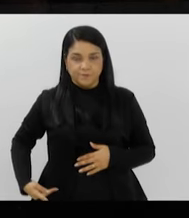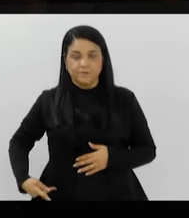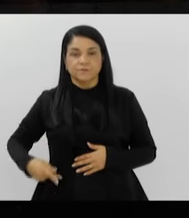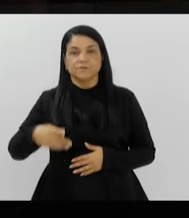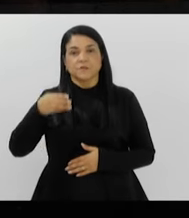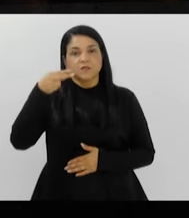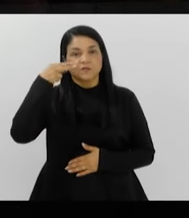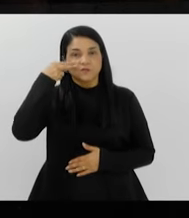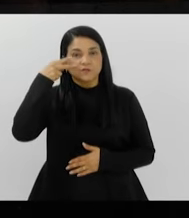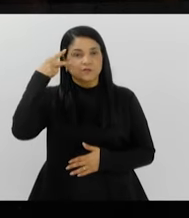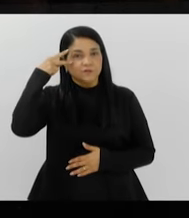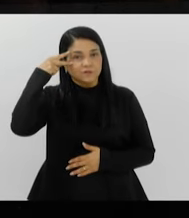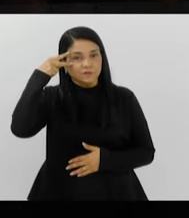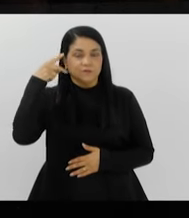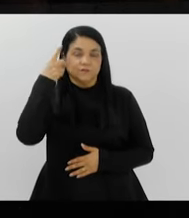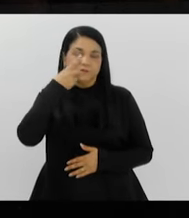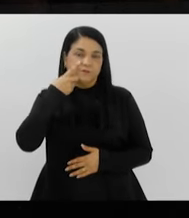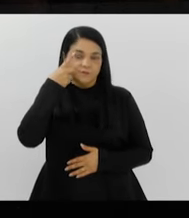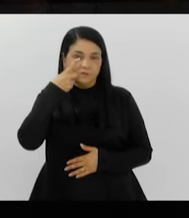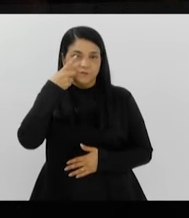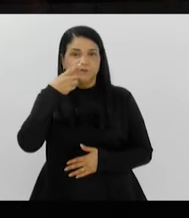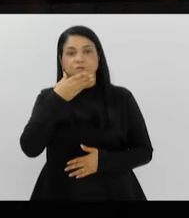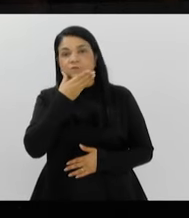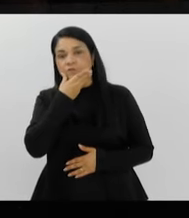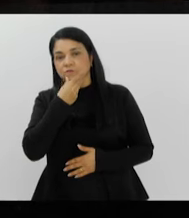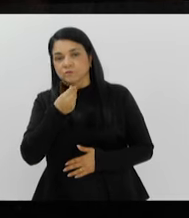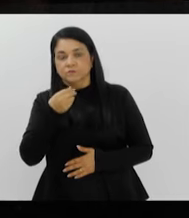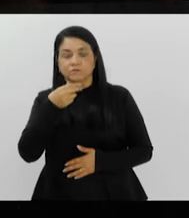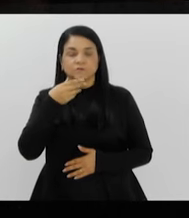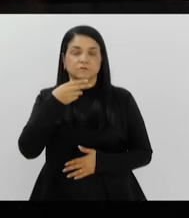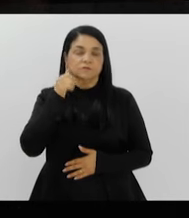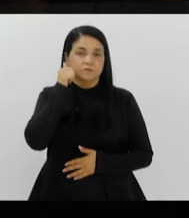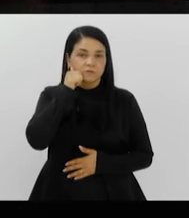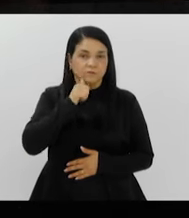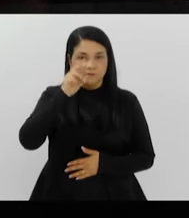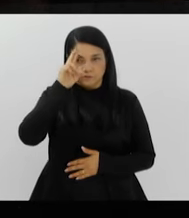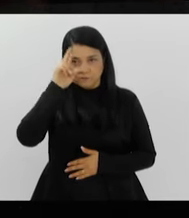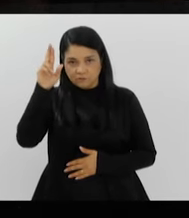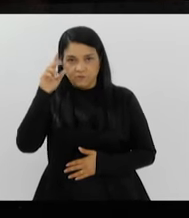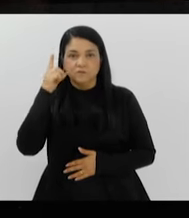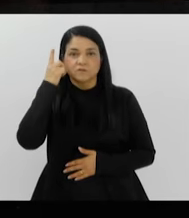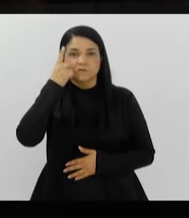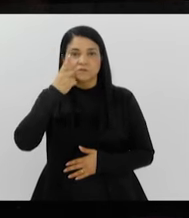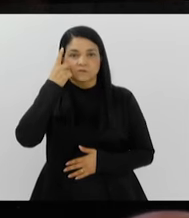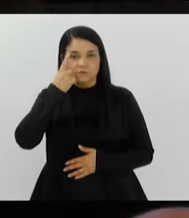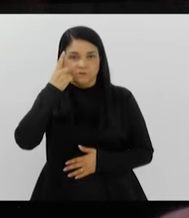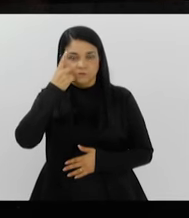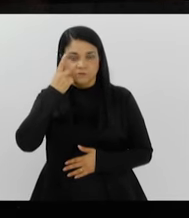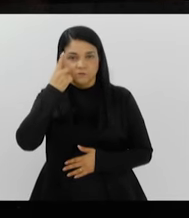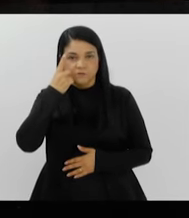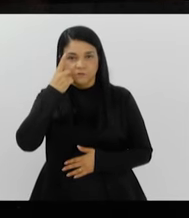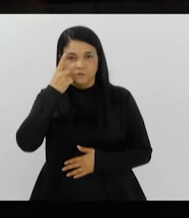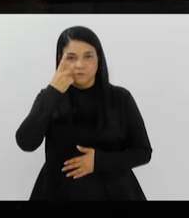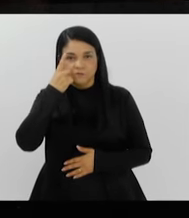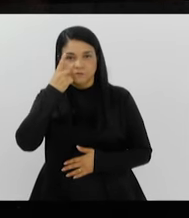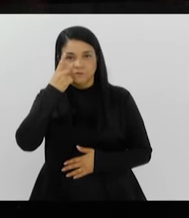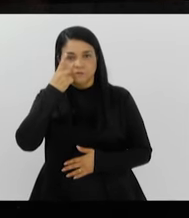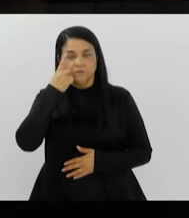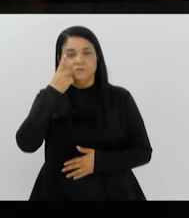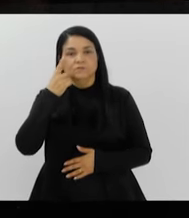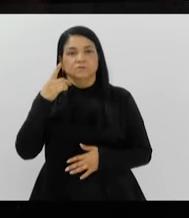senhoras e senhores deputados que ocupam, dando